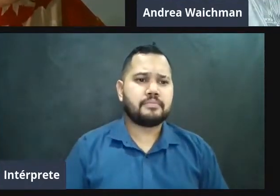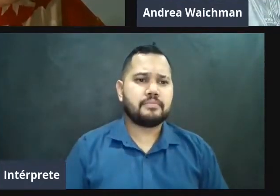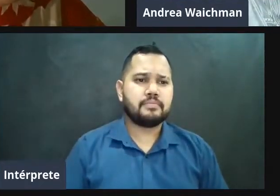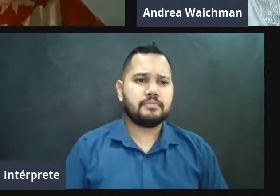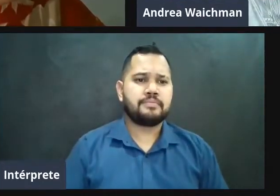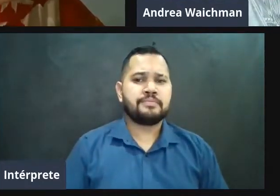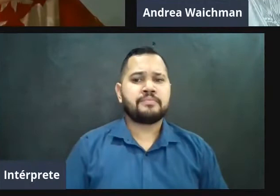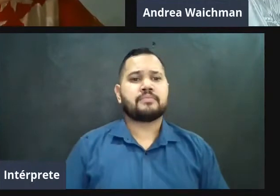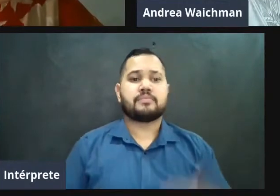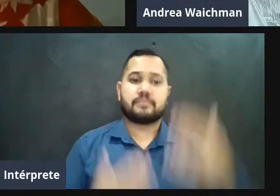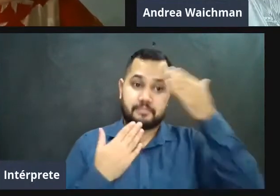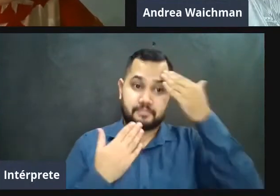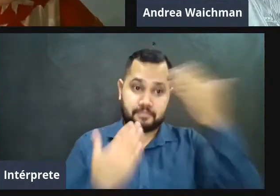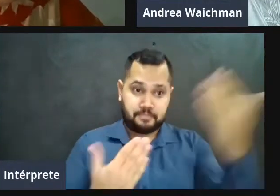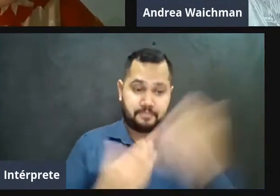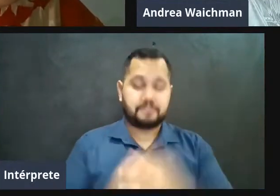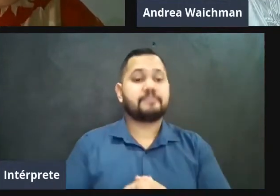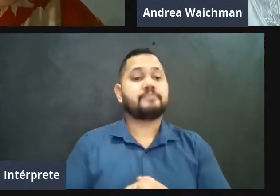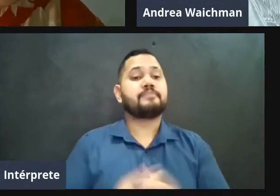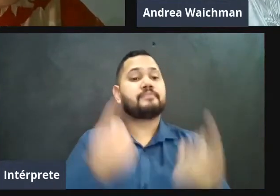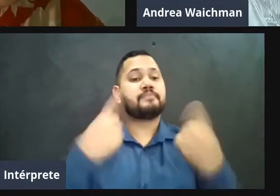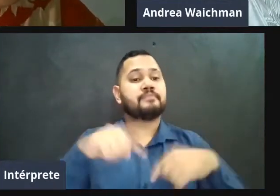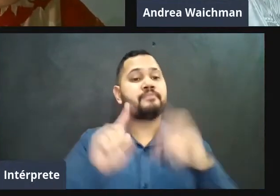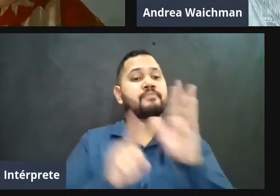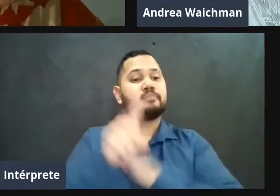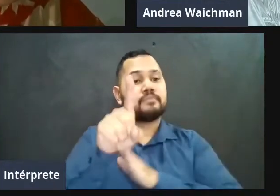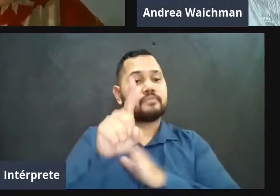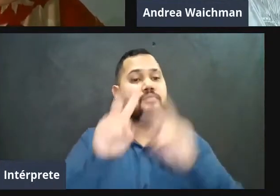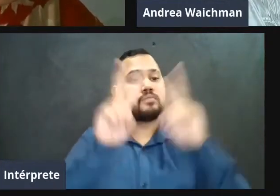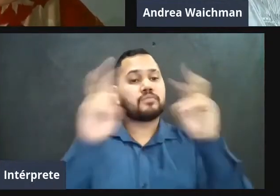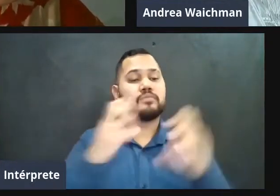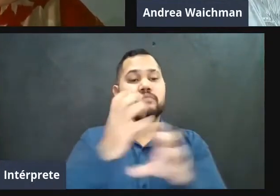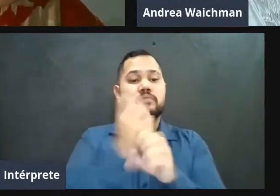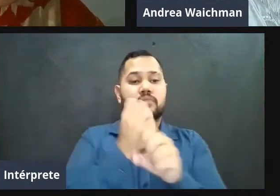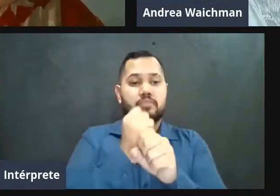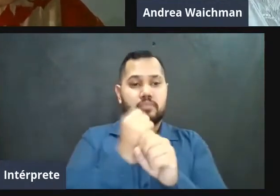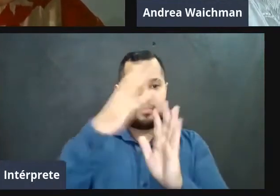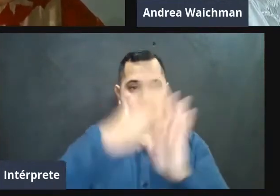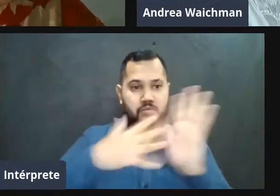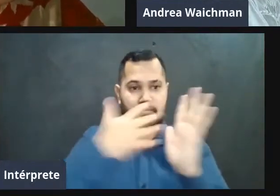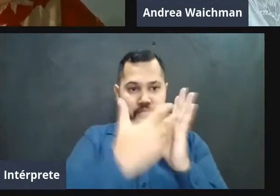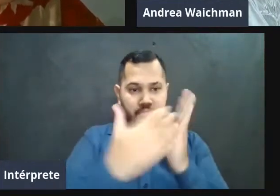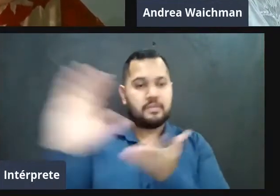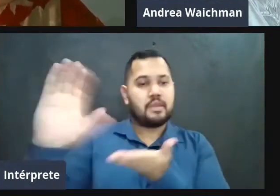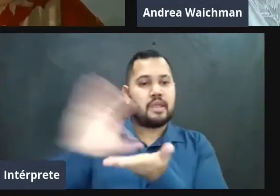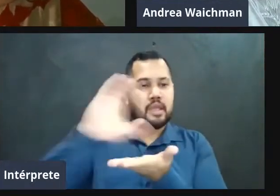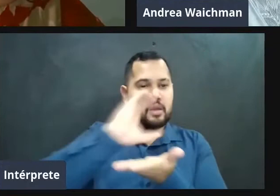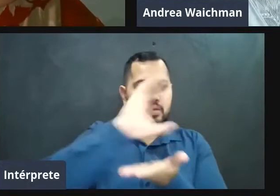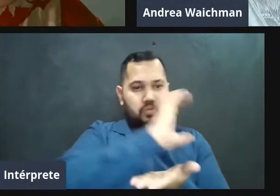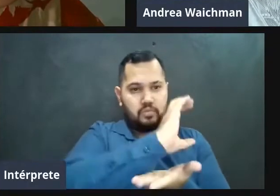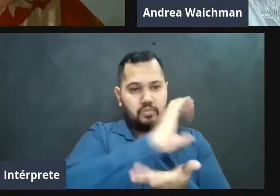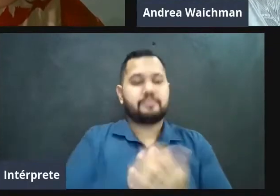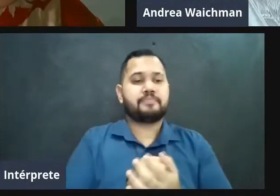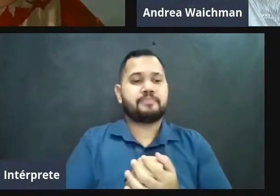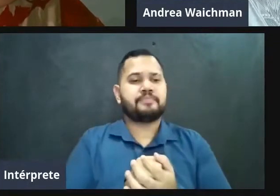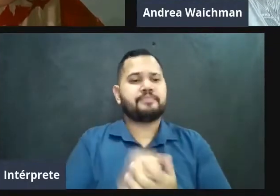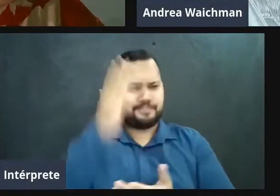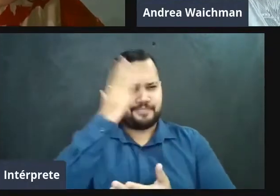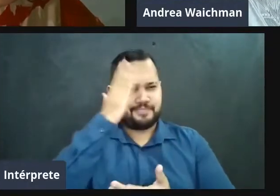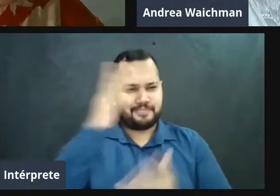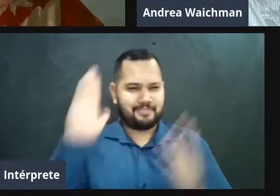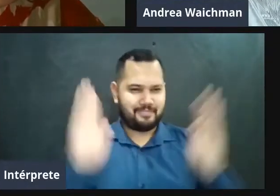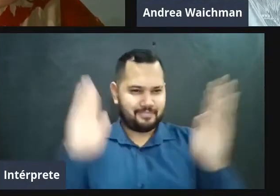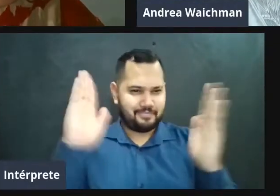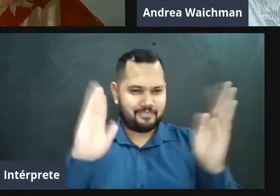Obrigada, professora. A nossa próxima pergunta é sobre orçamento e captação de recursos. Levando em consideração que a gente vivencia